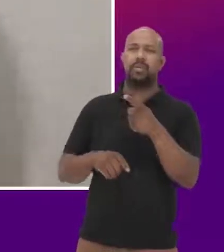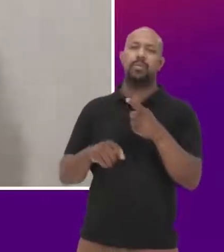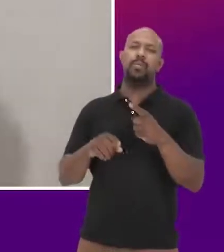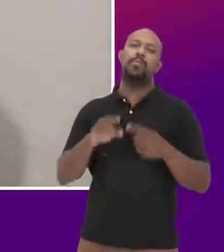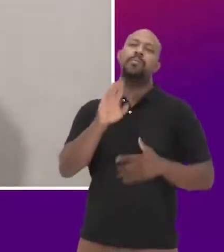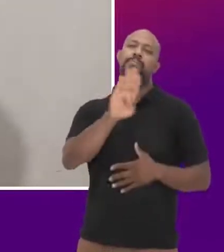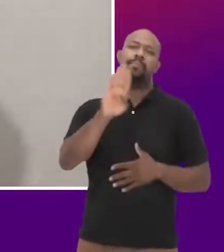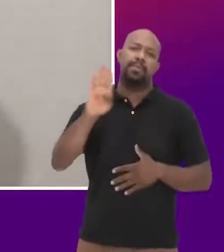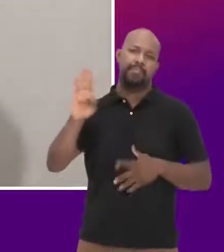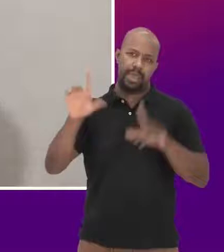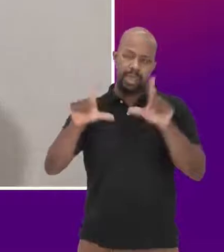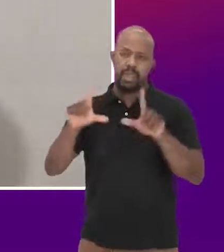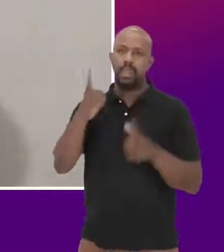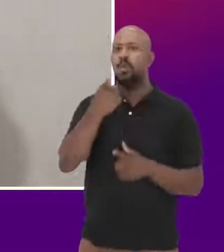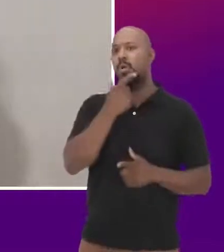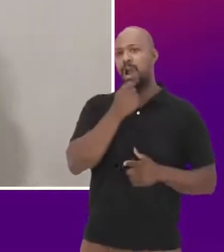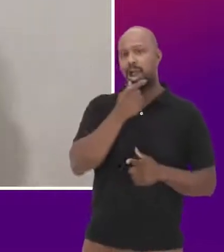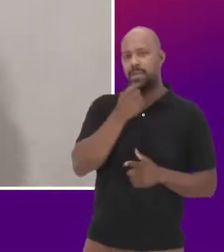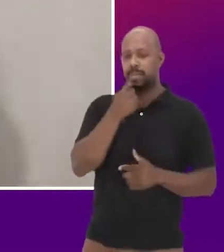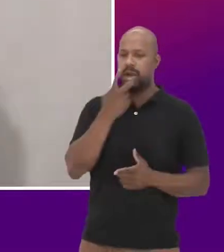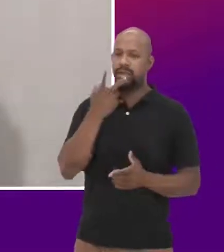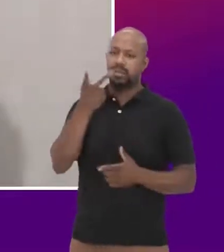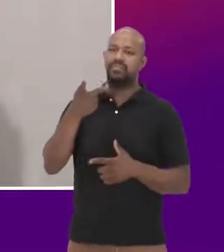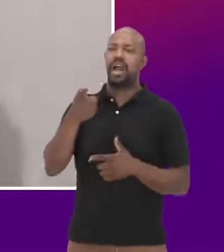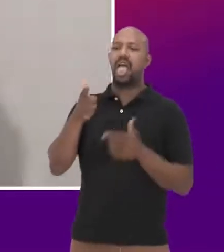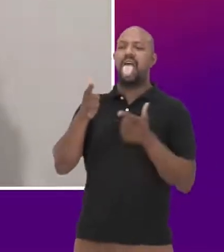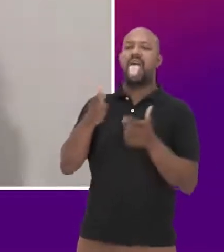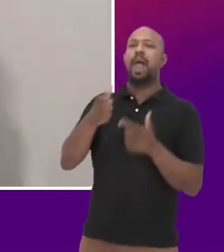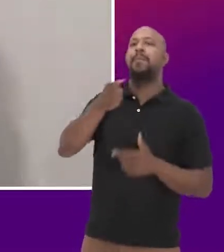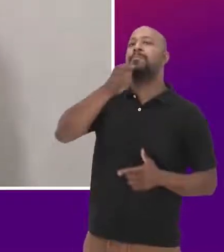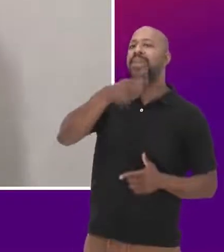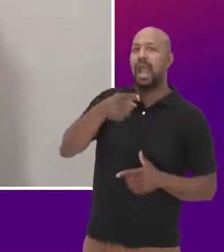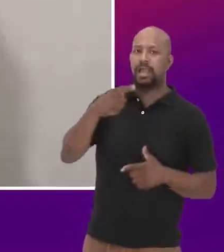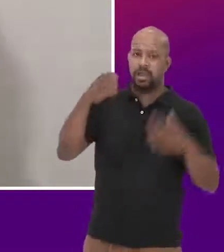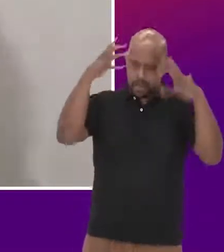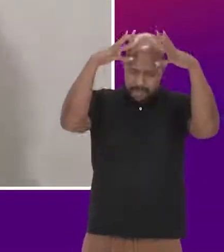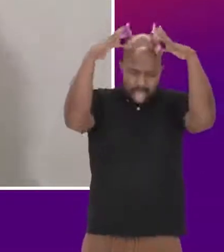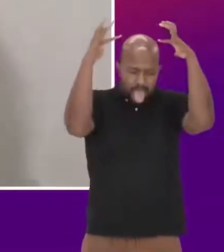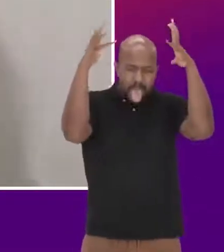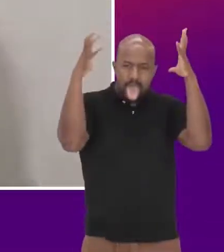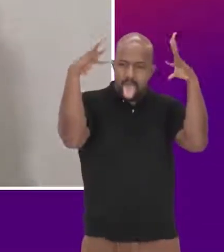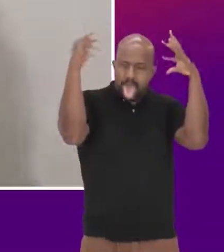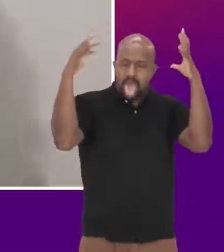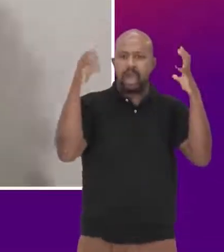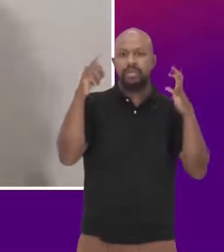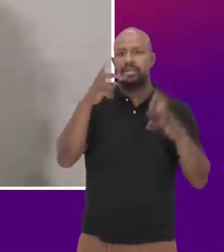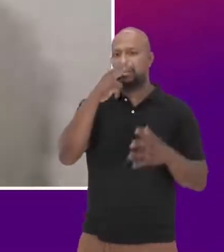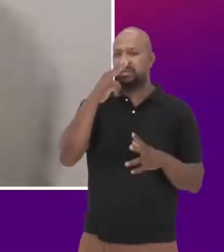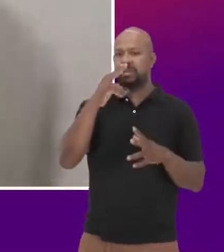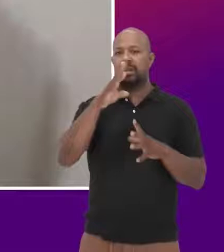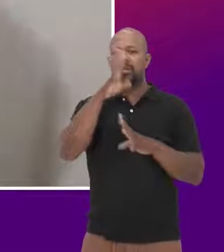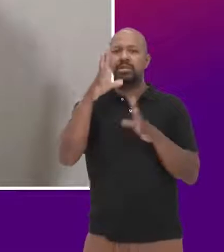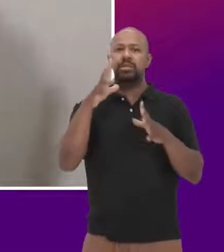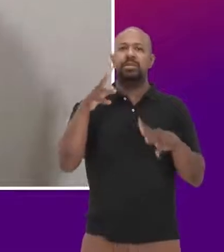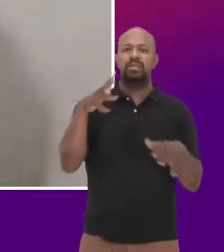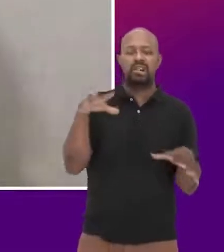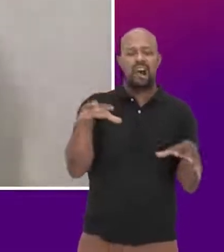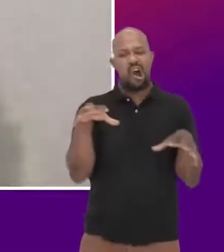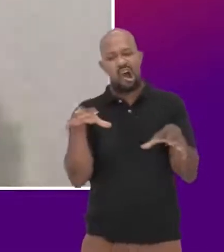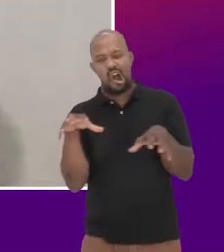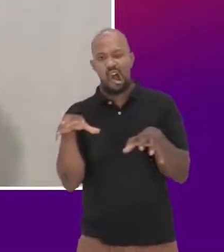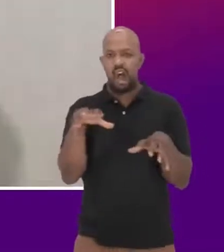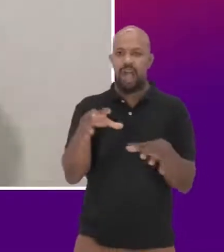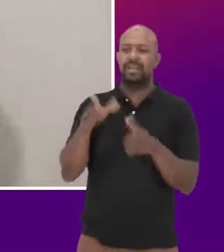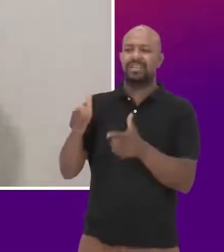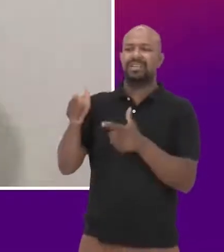Brother e um rapaz faz uma piada com uma peruca, de uma fantasia de monstro em